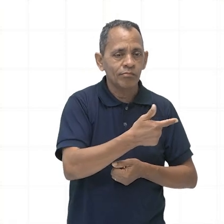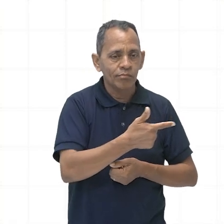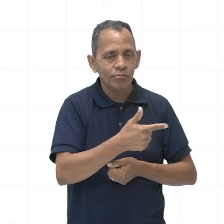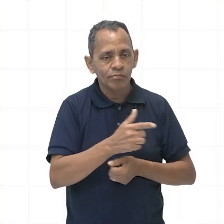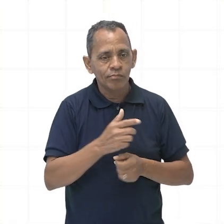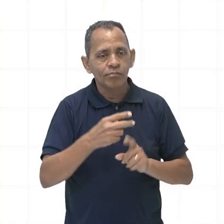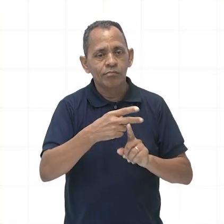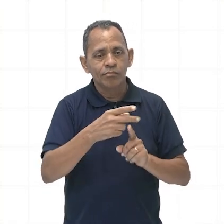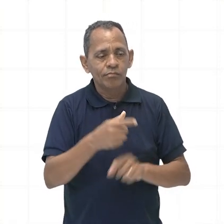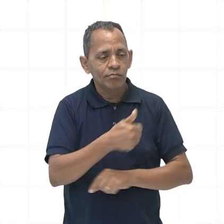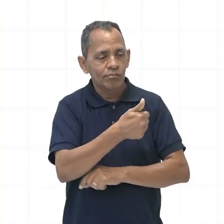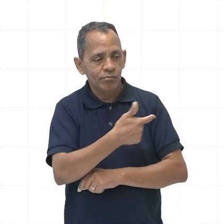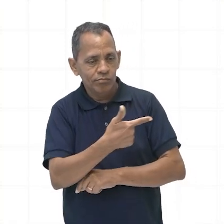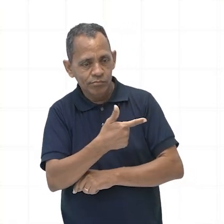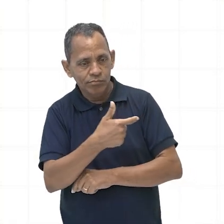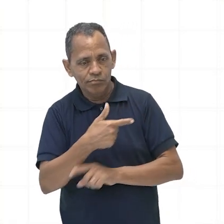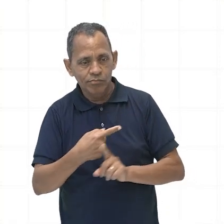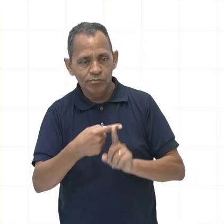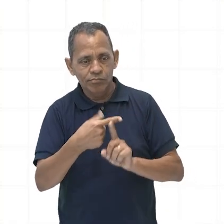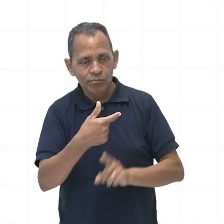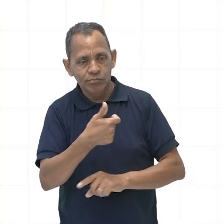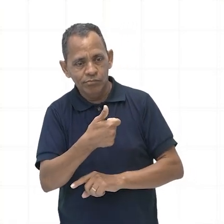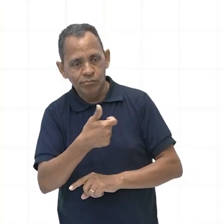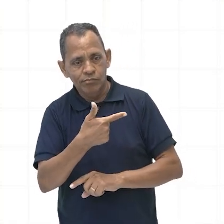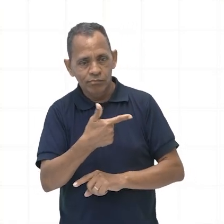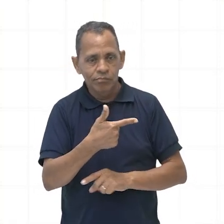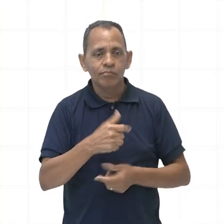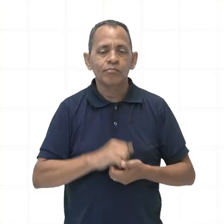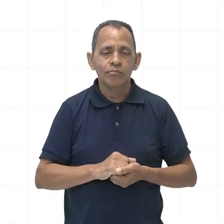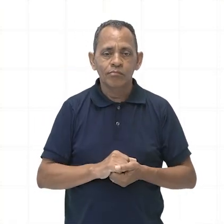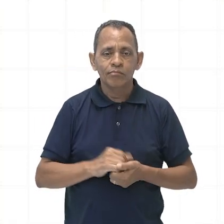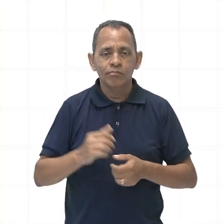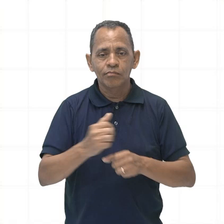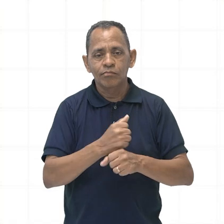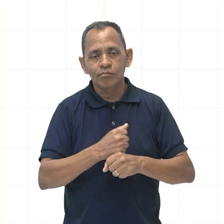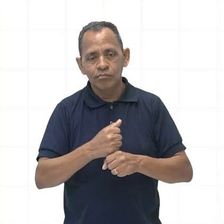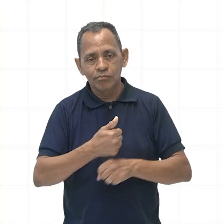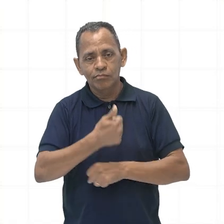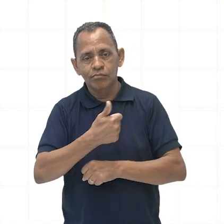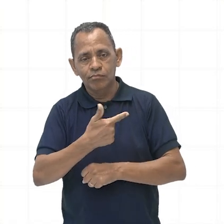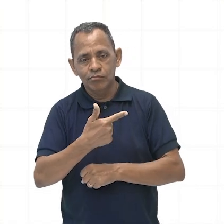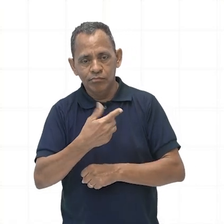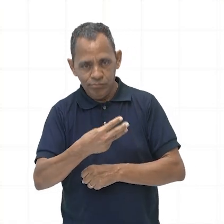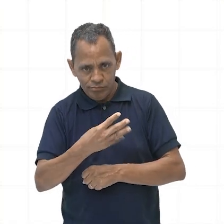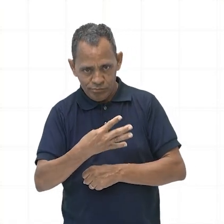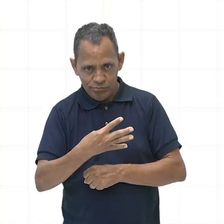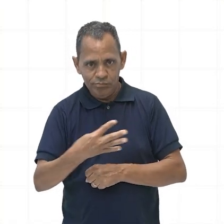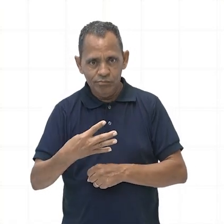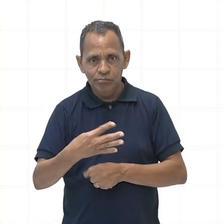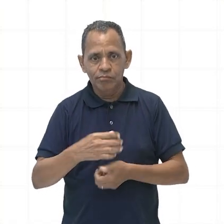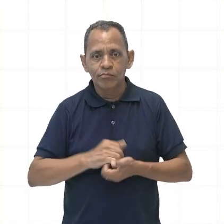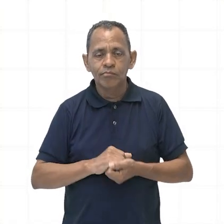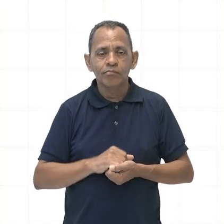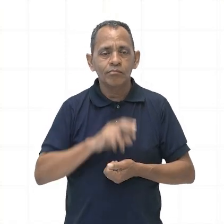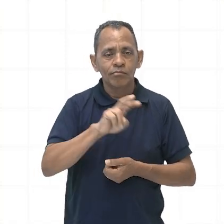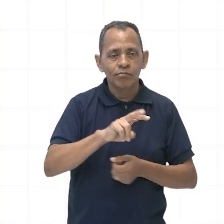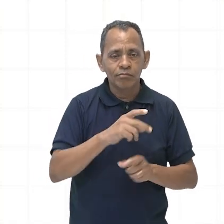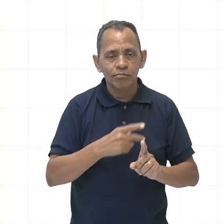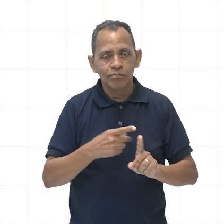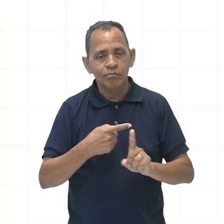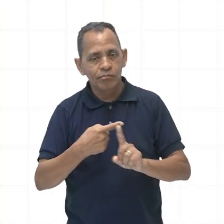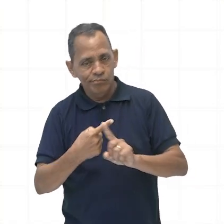12 vezes 12, dá 144. Mais 5 ao quadrado é 5 vezes 5, que